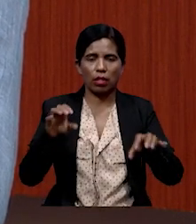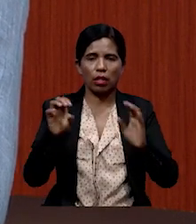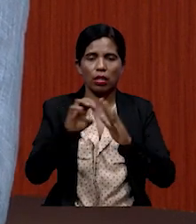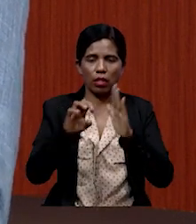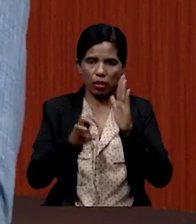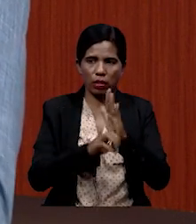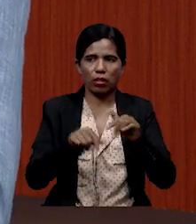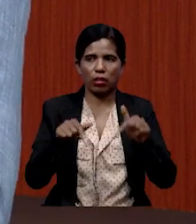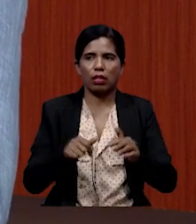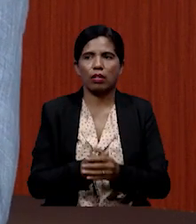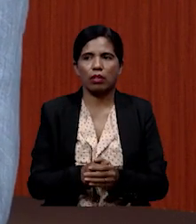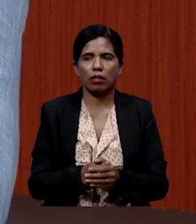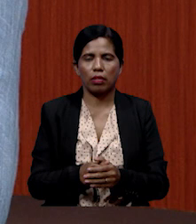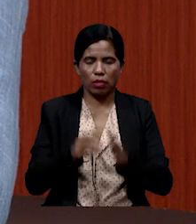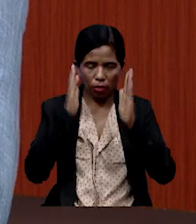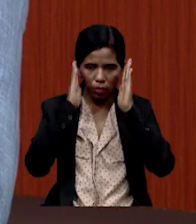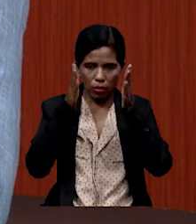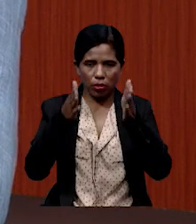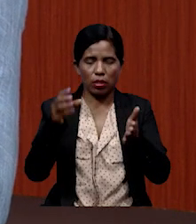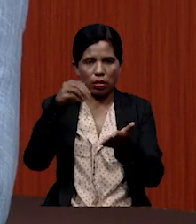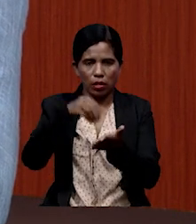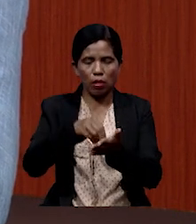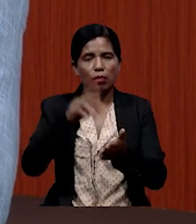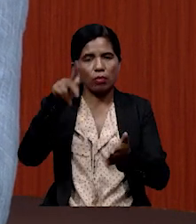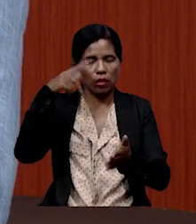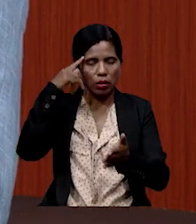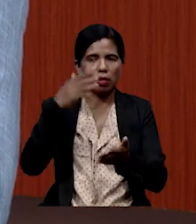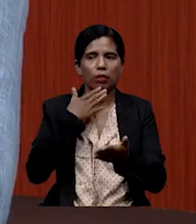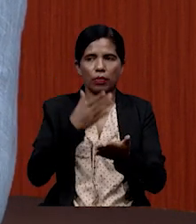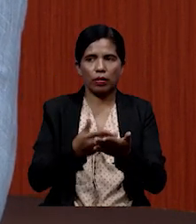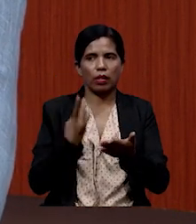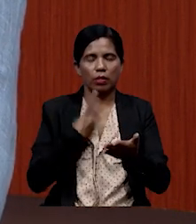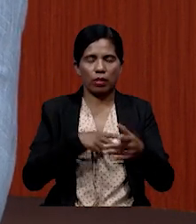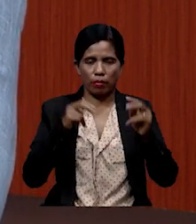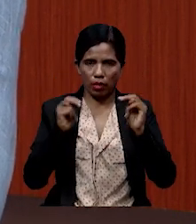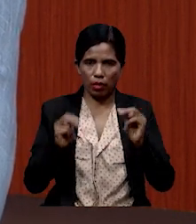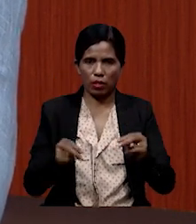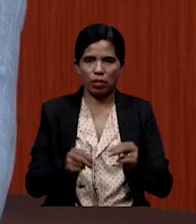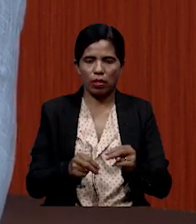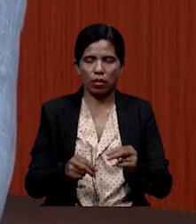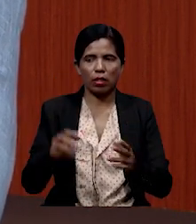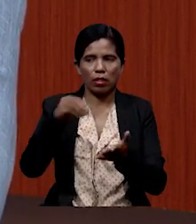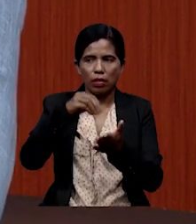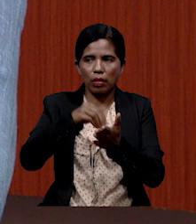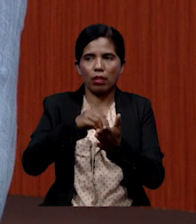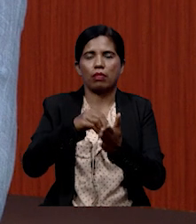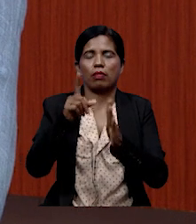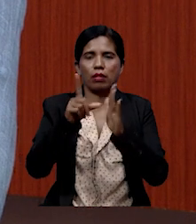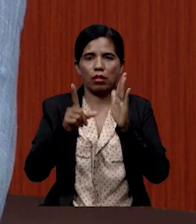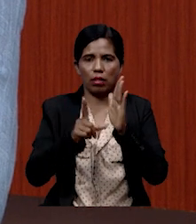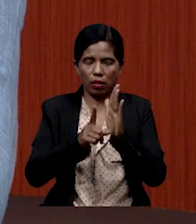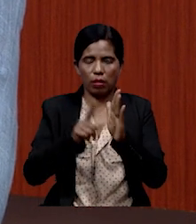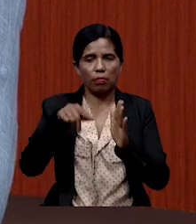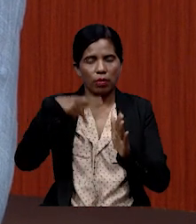mas a concertação política da NBE dia. E tá precisa de consenso político. Tá?